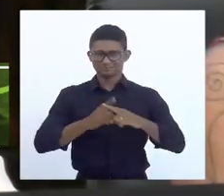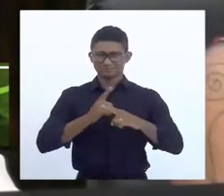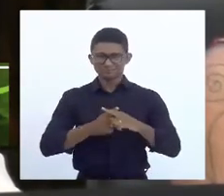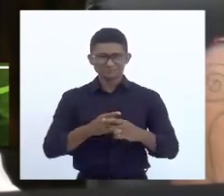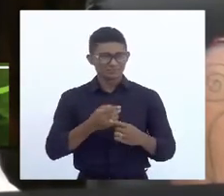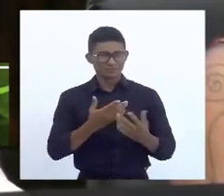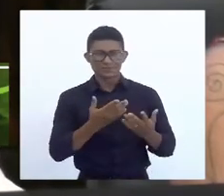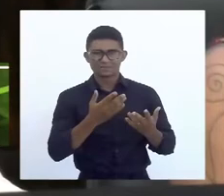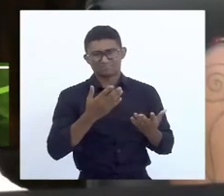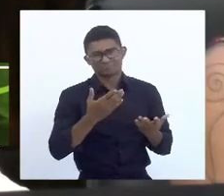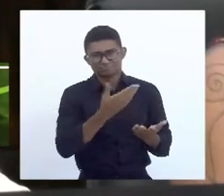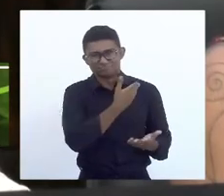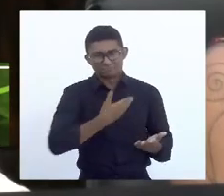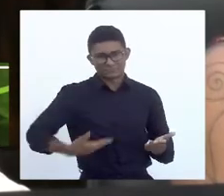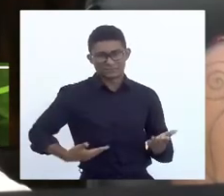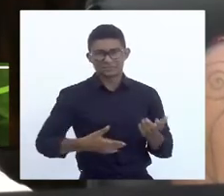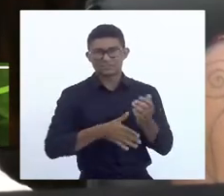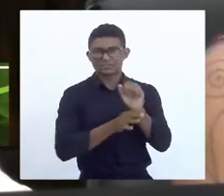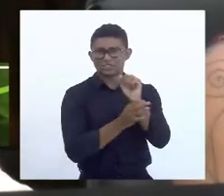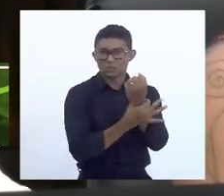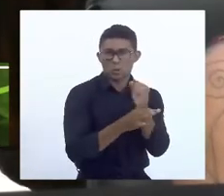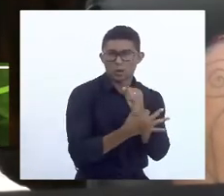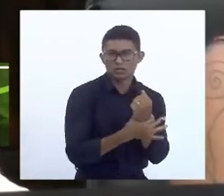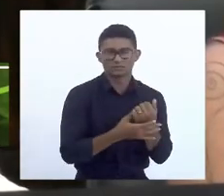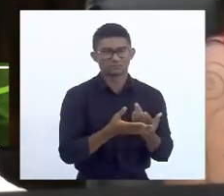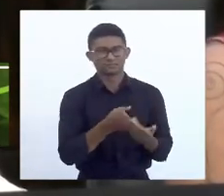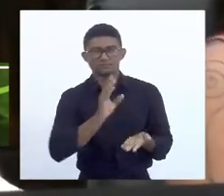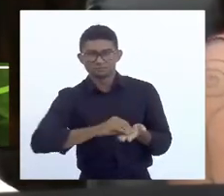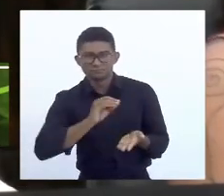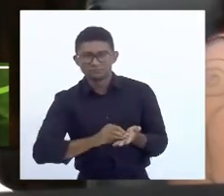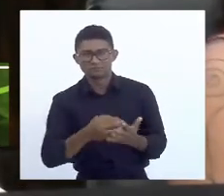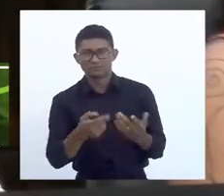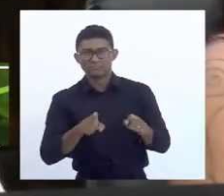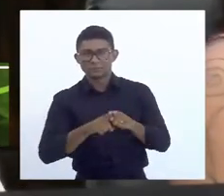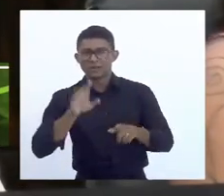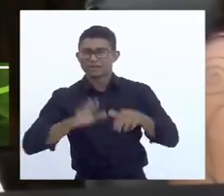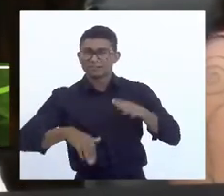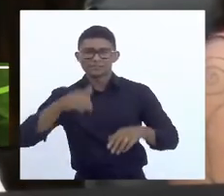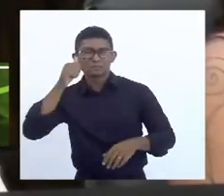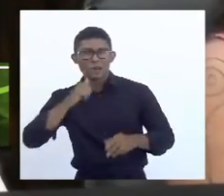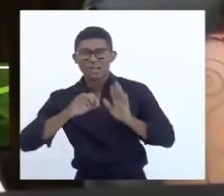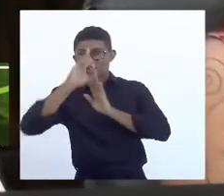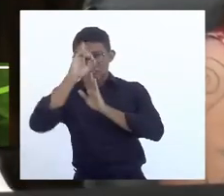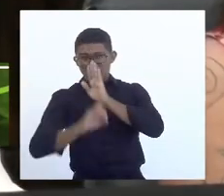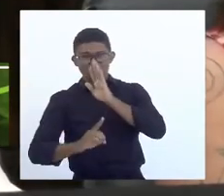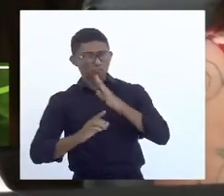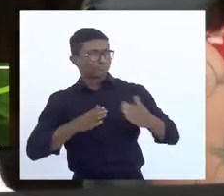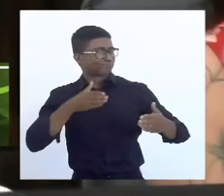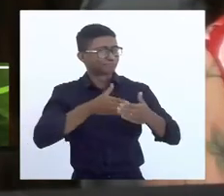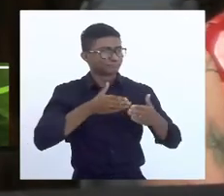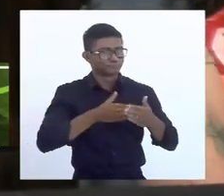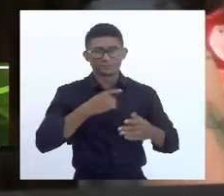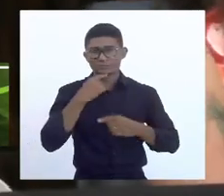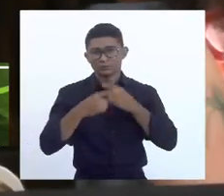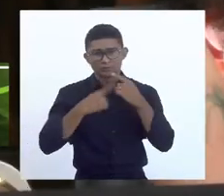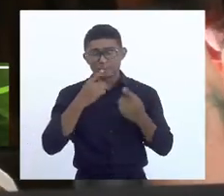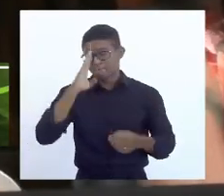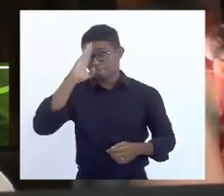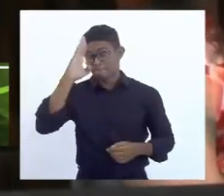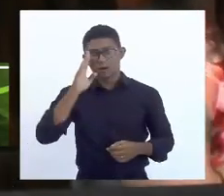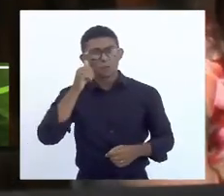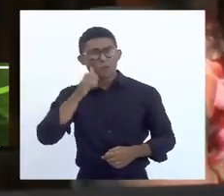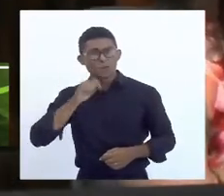pública e do modelo de tratamento e de não acesso dos direitos das mulheres e, principalmente, das mulheres